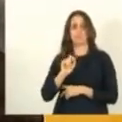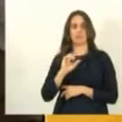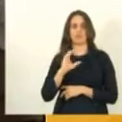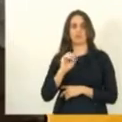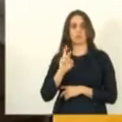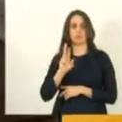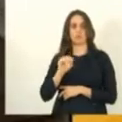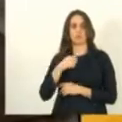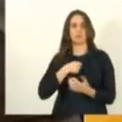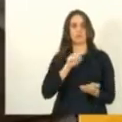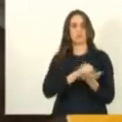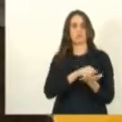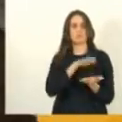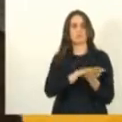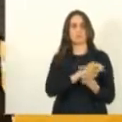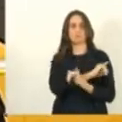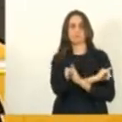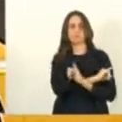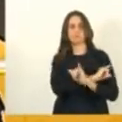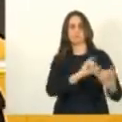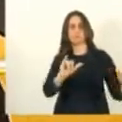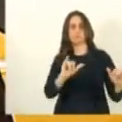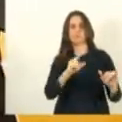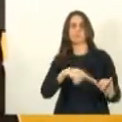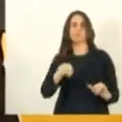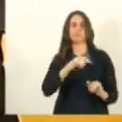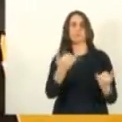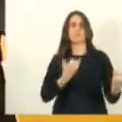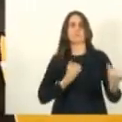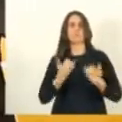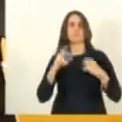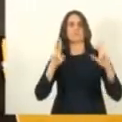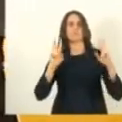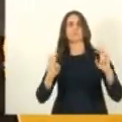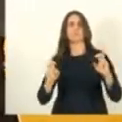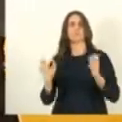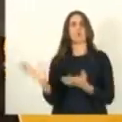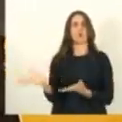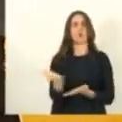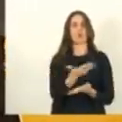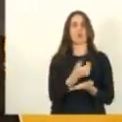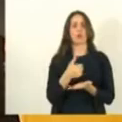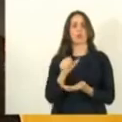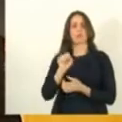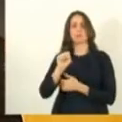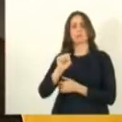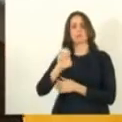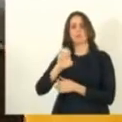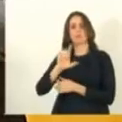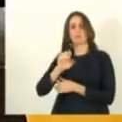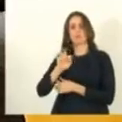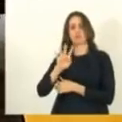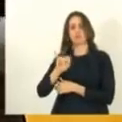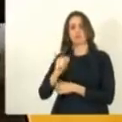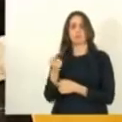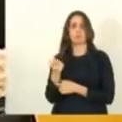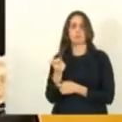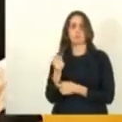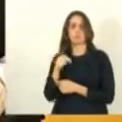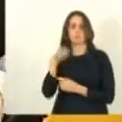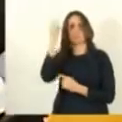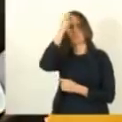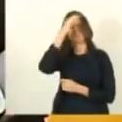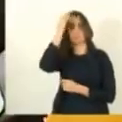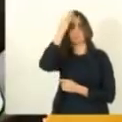para proceder e informar sobre a coleta seletiva. Infelizmente, a gente tem um número ainda muito pequeno de coleta seletiva no nosso Estado.